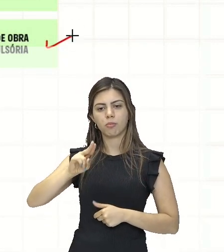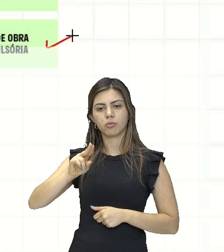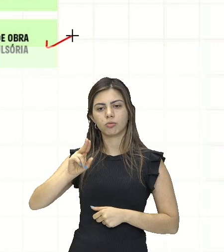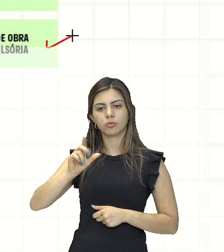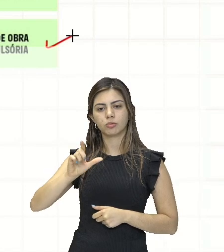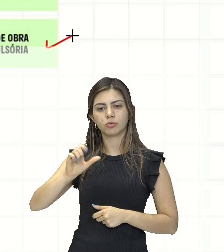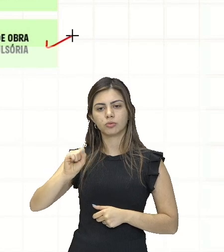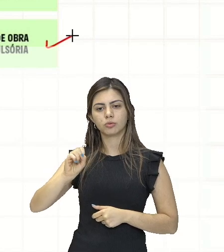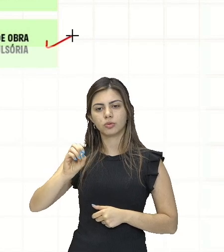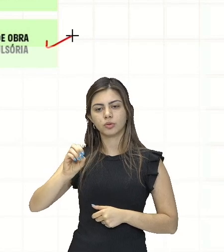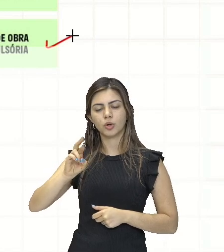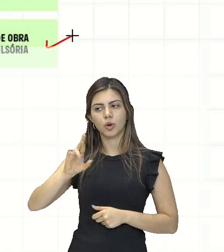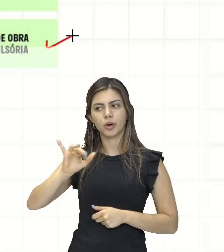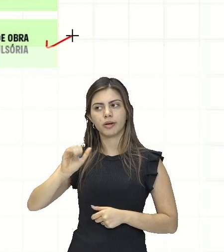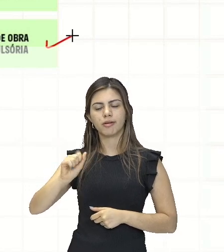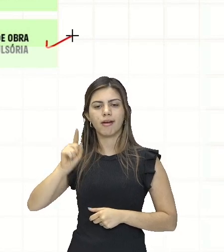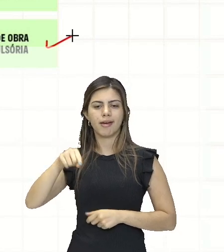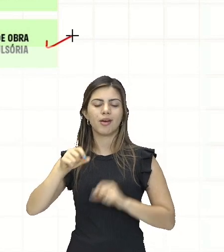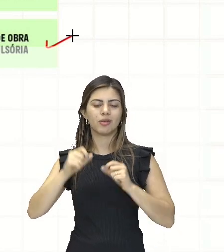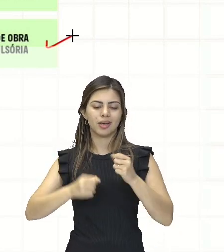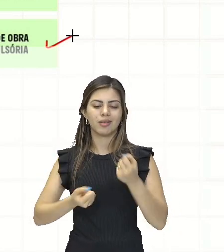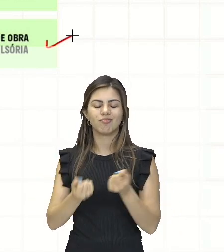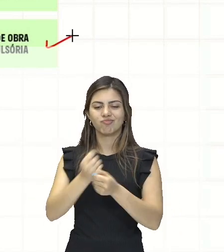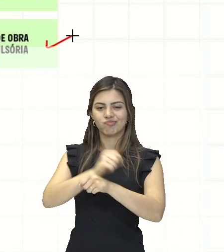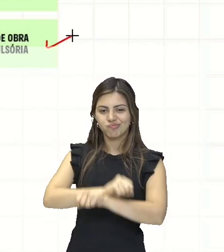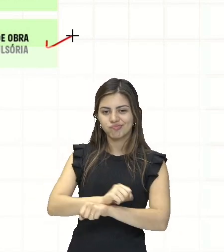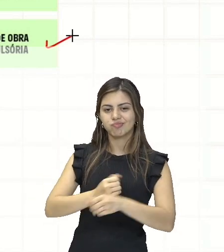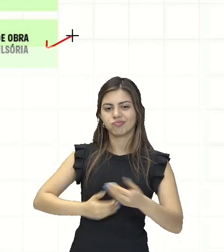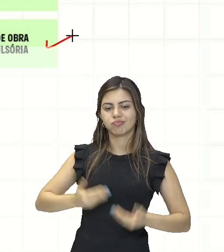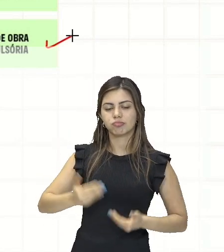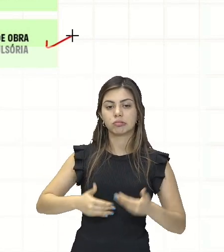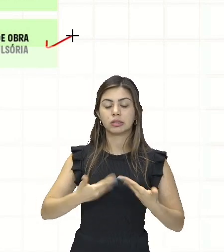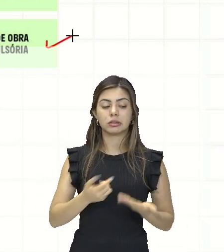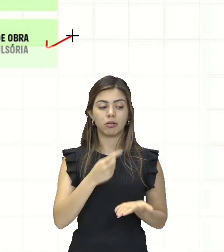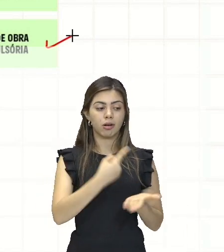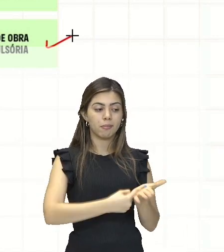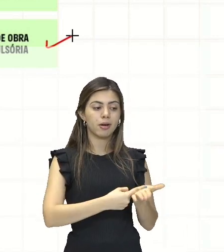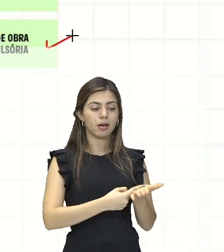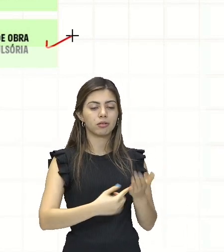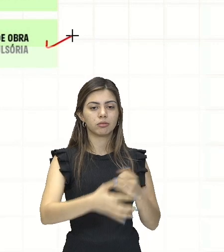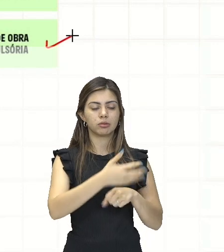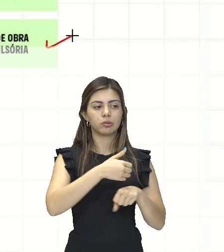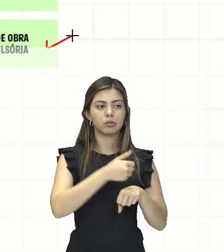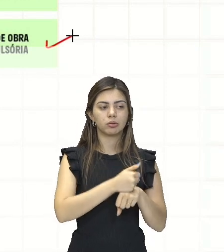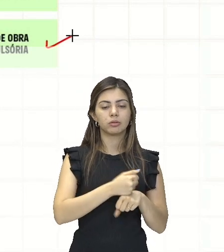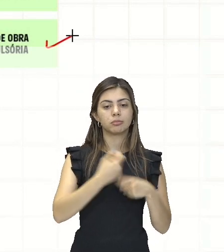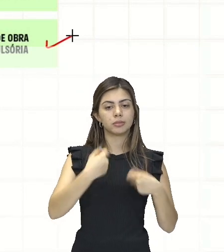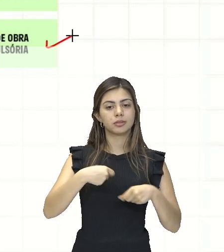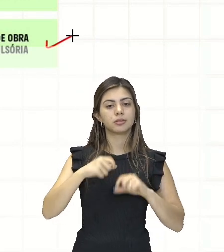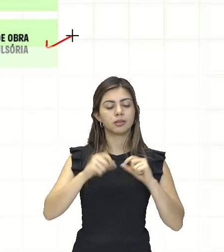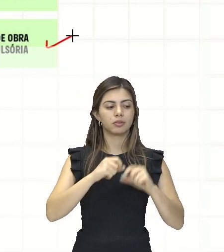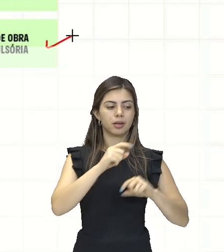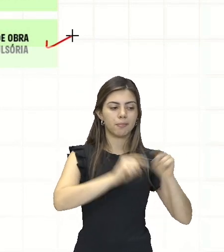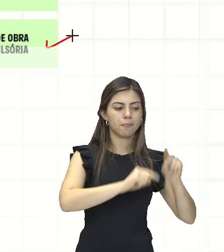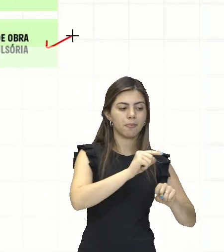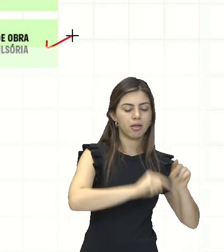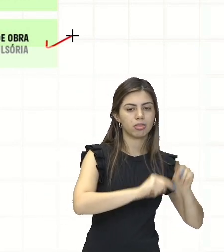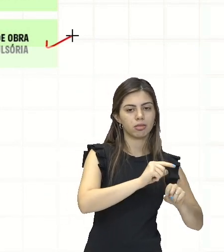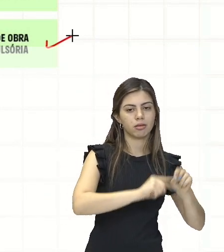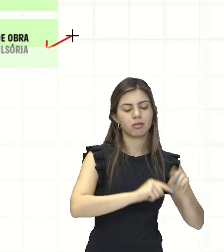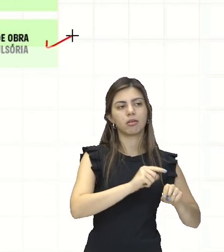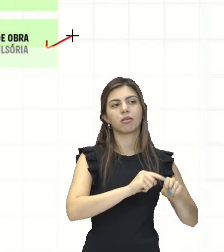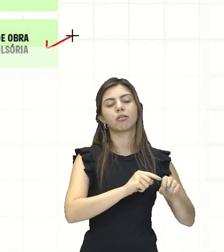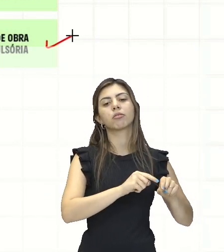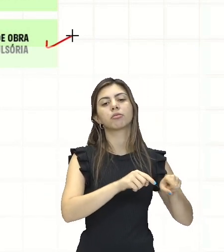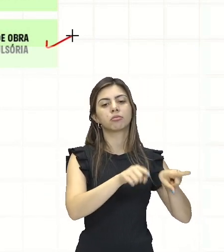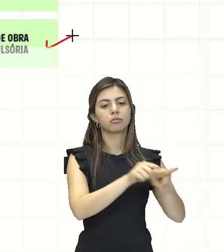trabalho escravizado. Para que esse pacto colonial funcionasse, eu precisava ter matérias-primas e precisava também